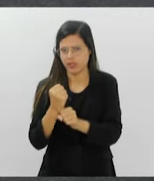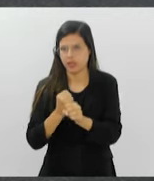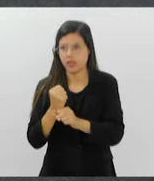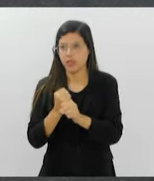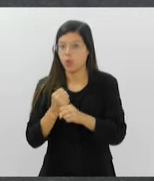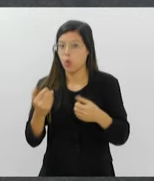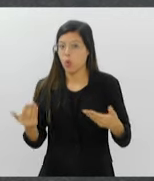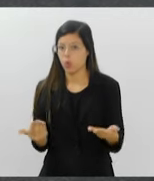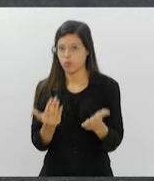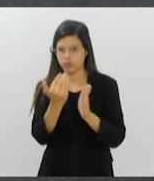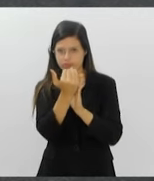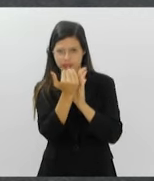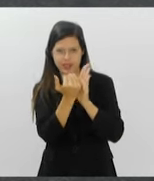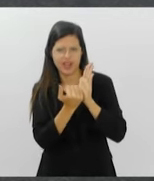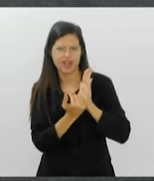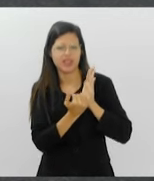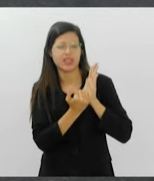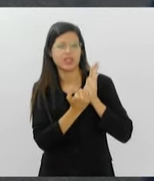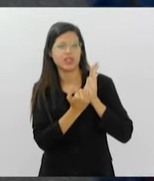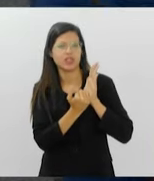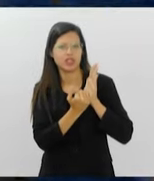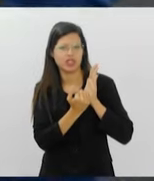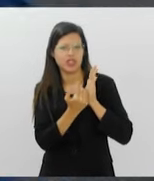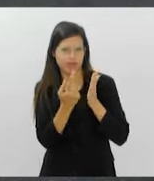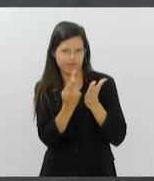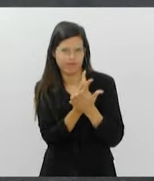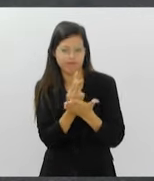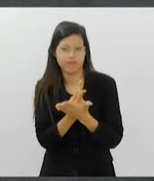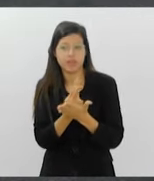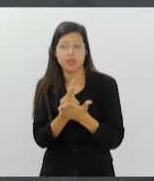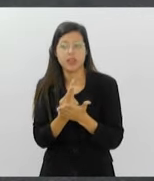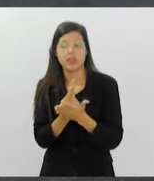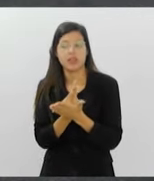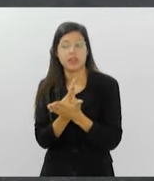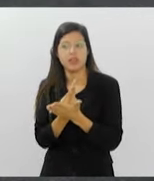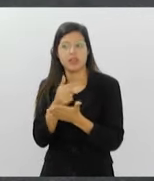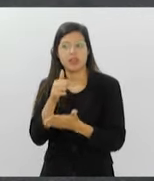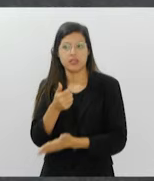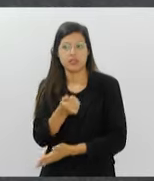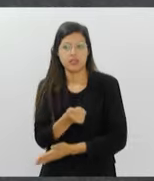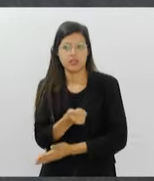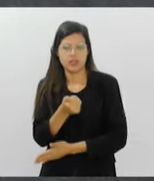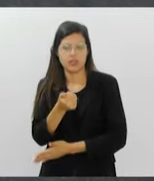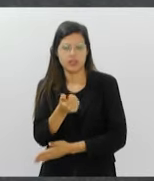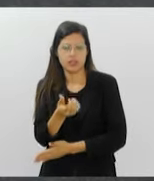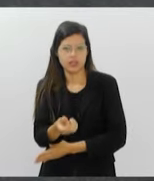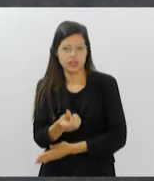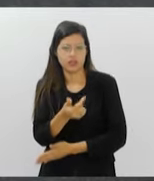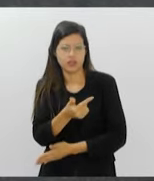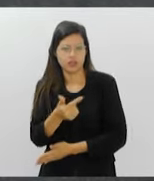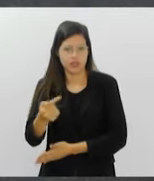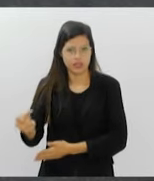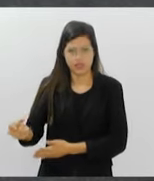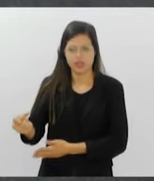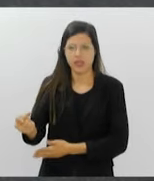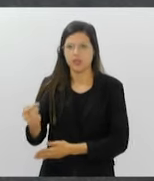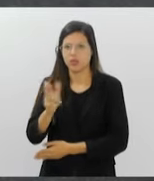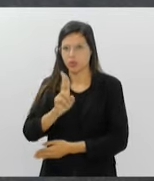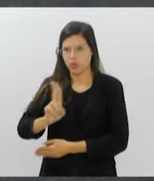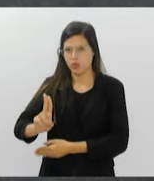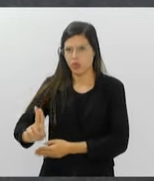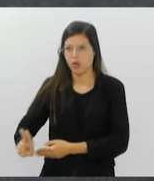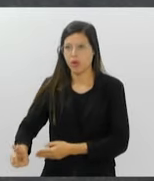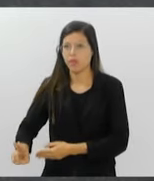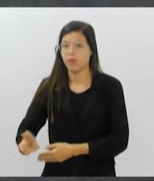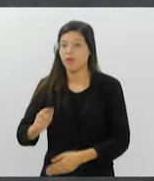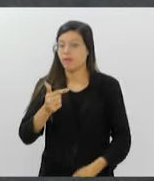lista suja, presidenta, é de 727 nomes declarados. Desses,